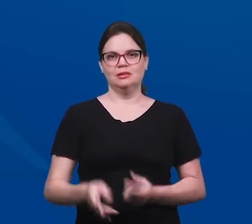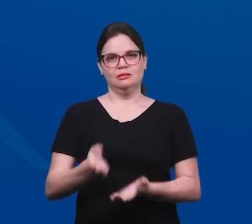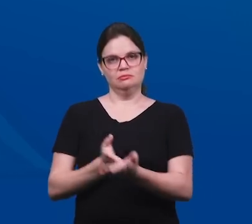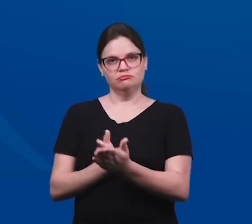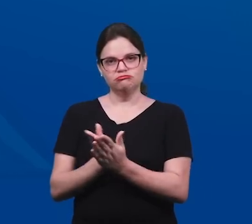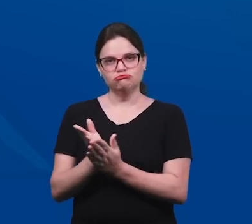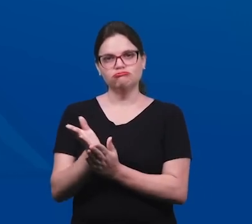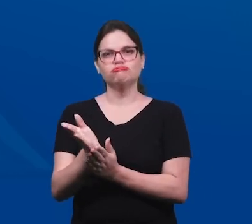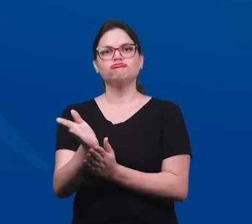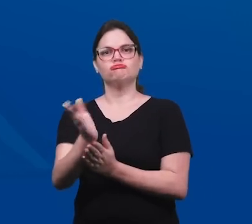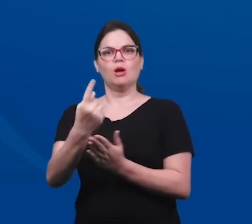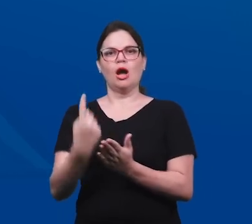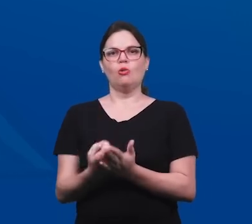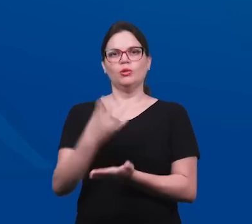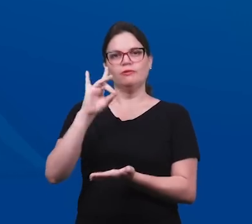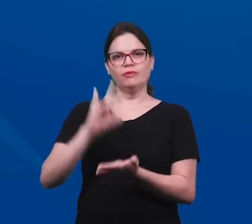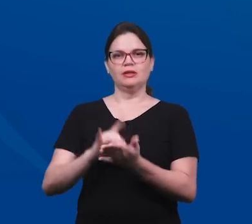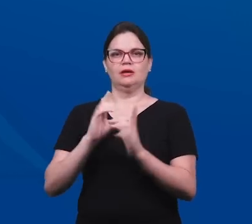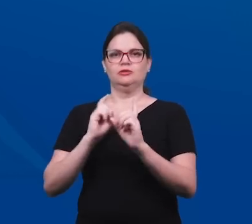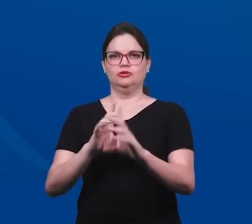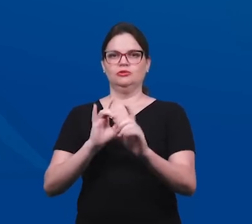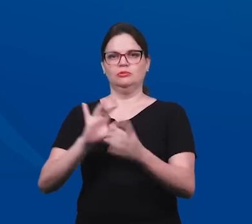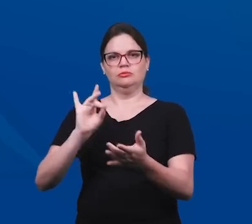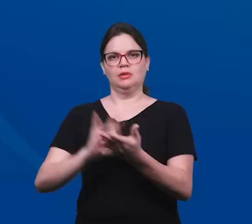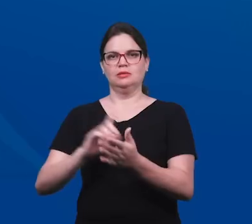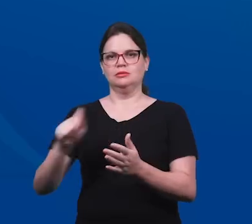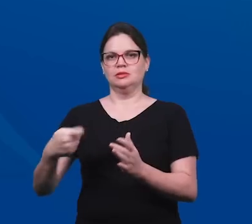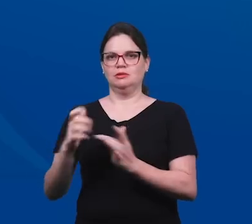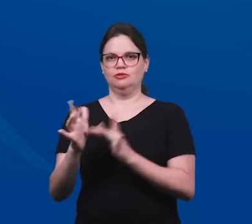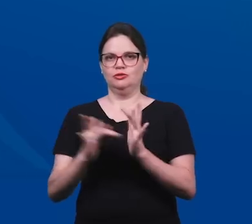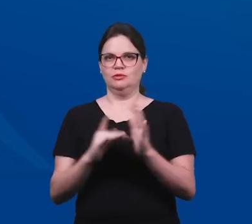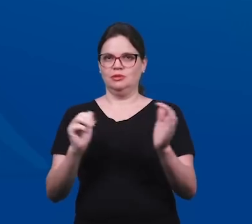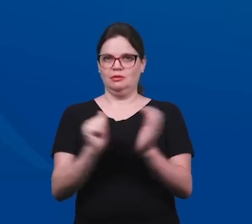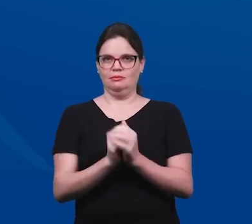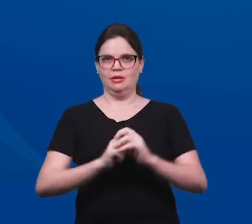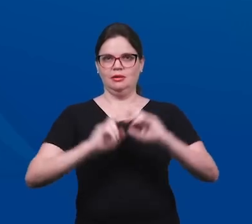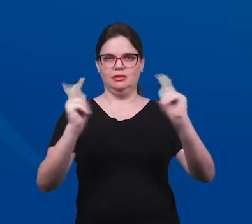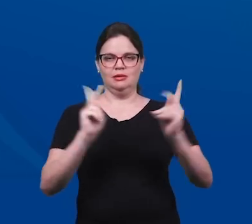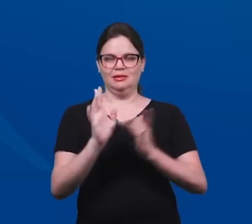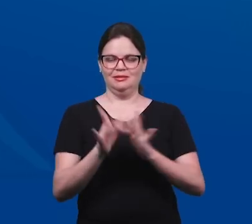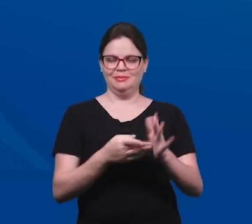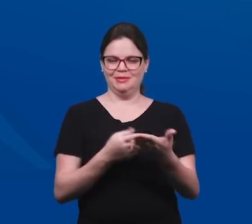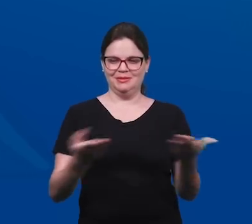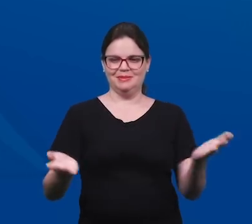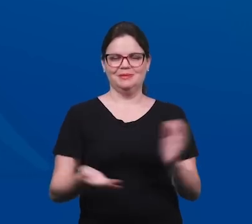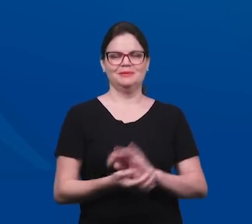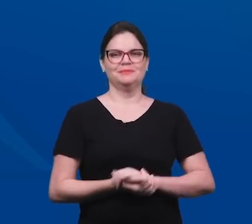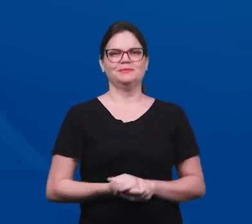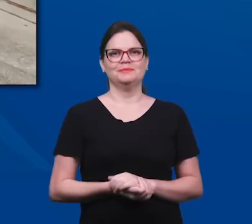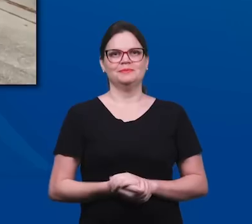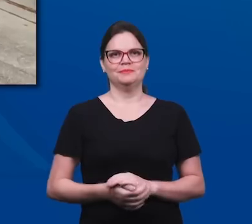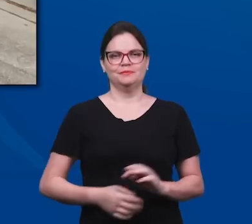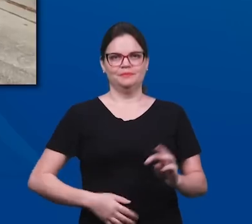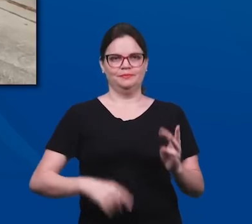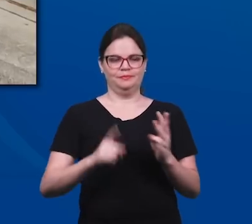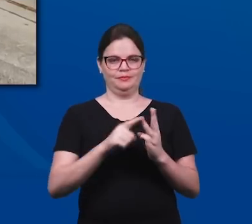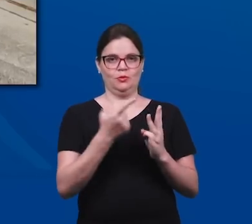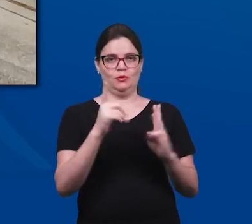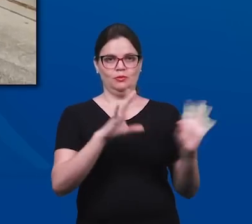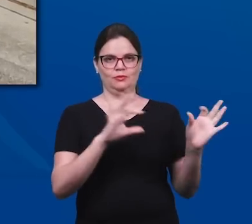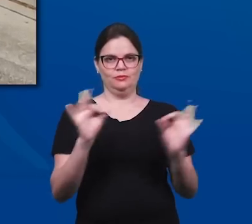na verdade que é Jesus. Amém? A paz do Senhor. Amém.